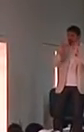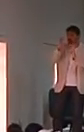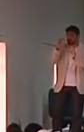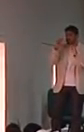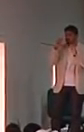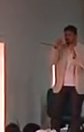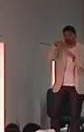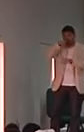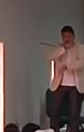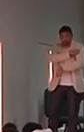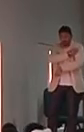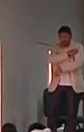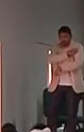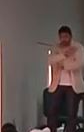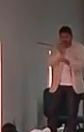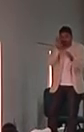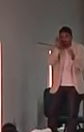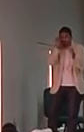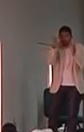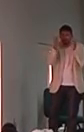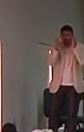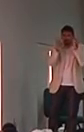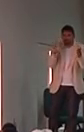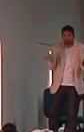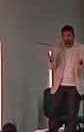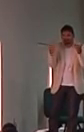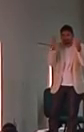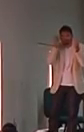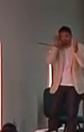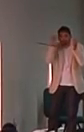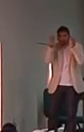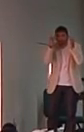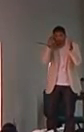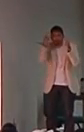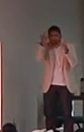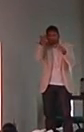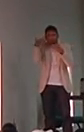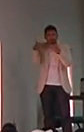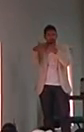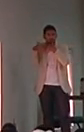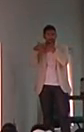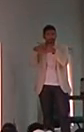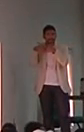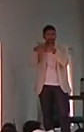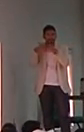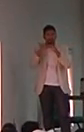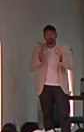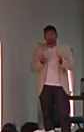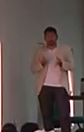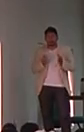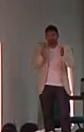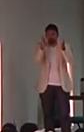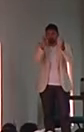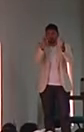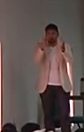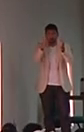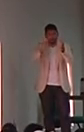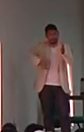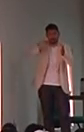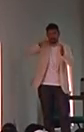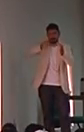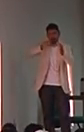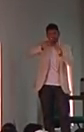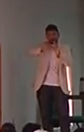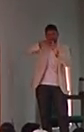criatividade dos alunos no intuito de estimulá-los a pensar através da tecnologia, a gerar mais